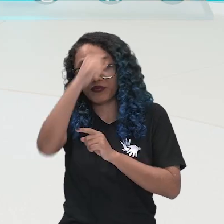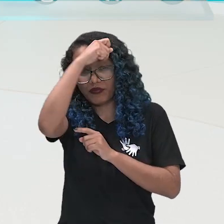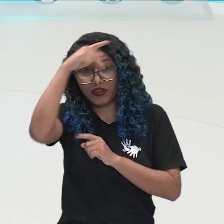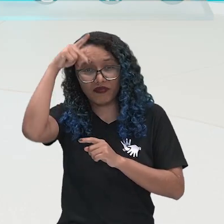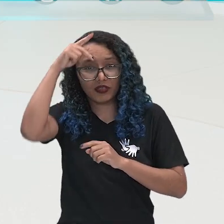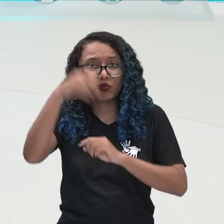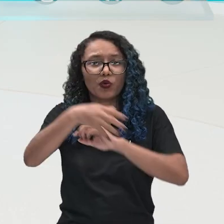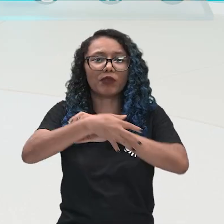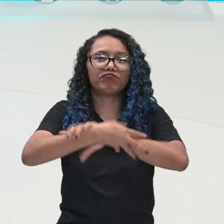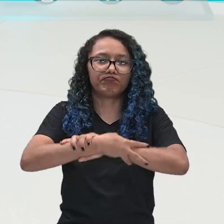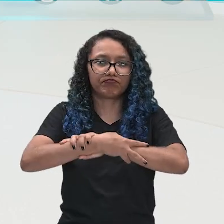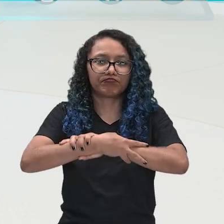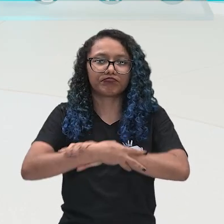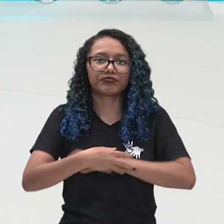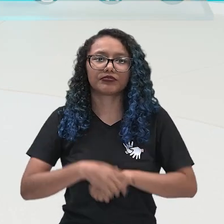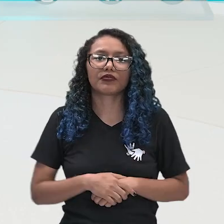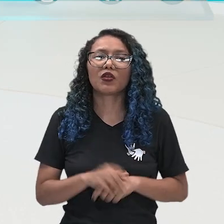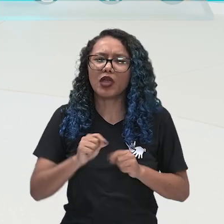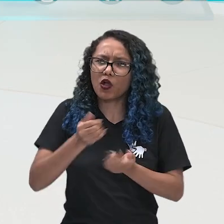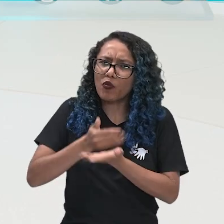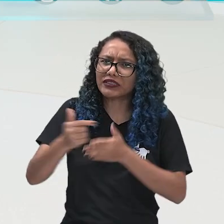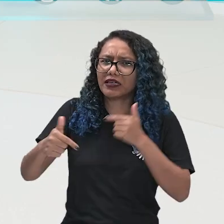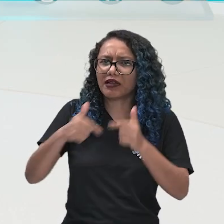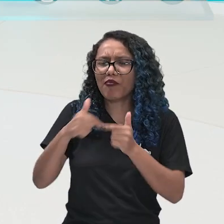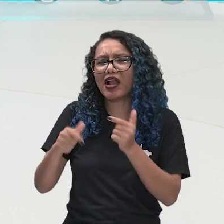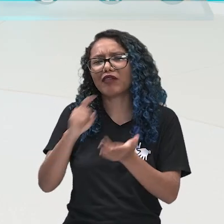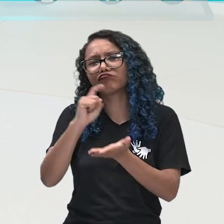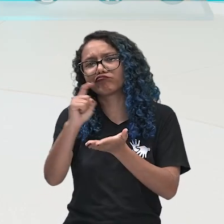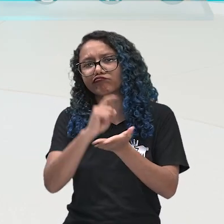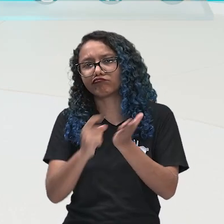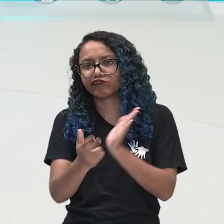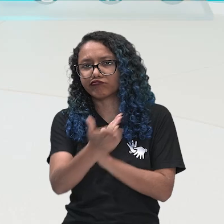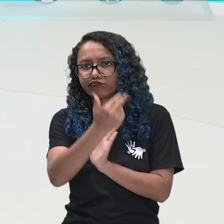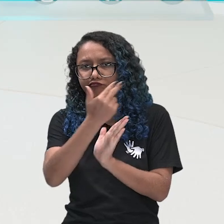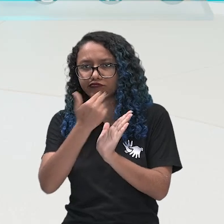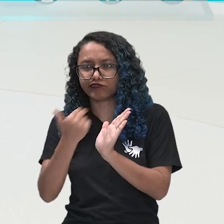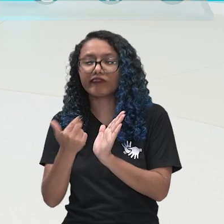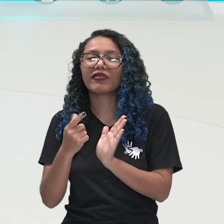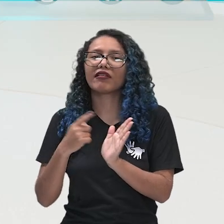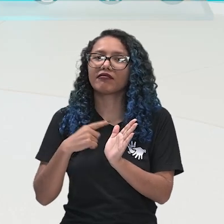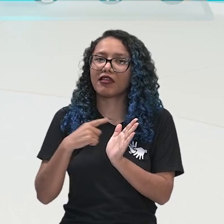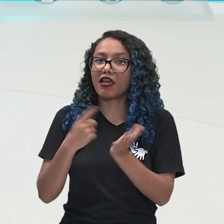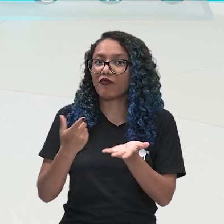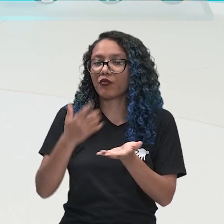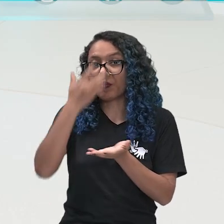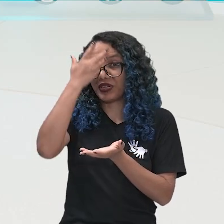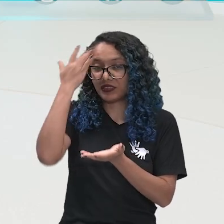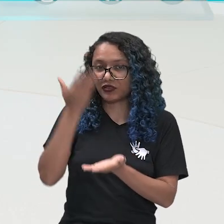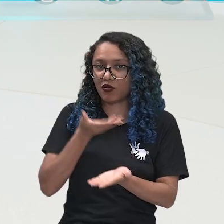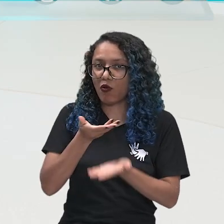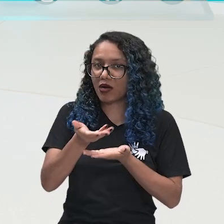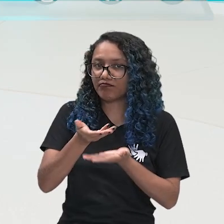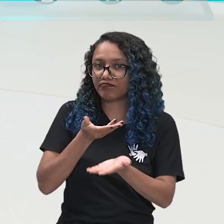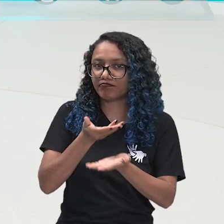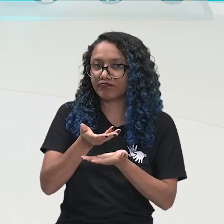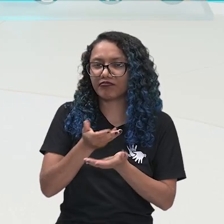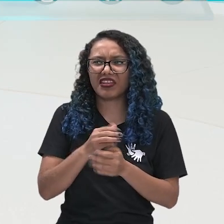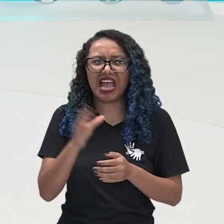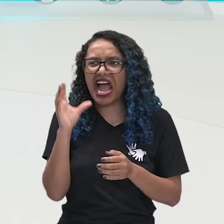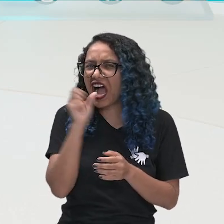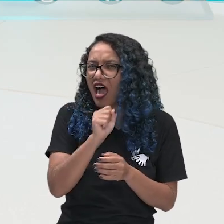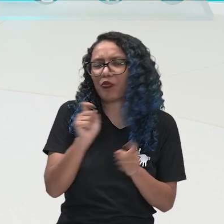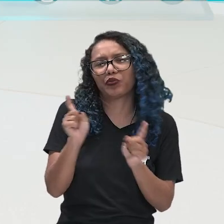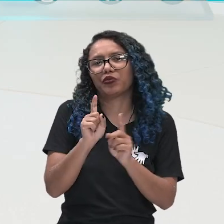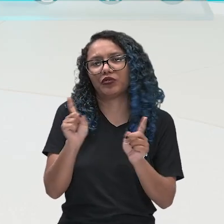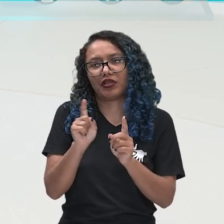murais bancados pelo serviço público. Então, houve uma mediadora para isso. Não aconteceu assim. Então, a prefeitura